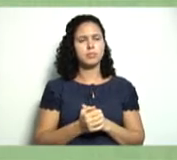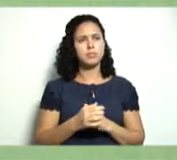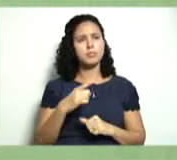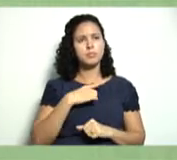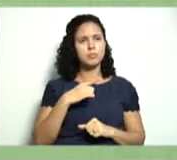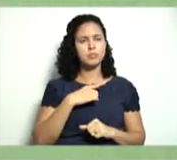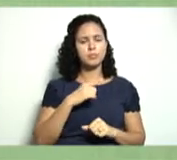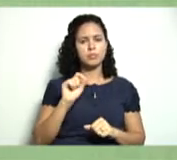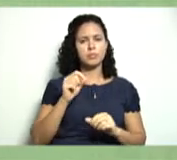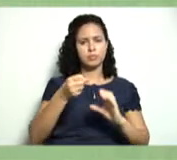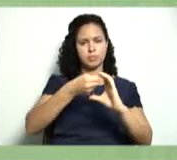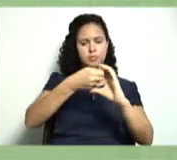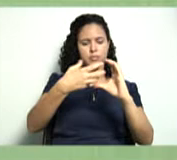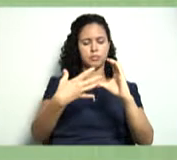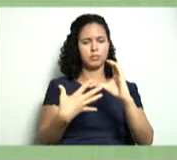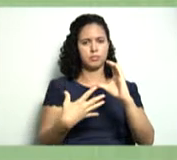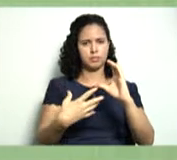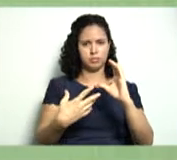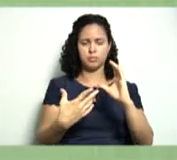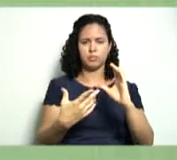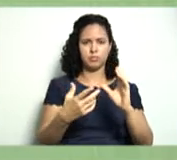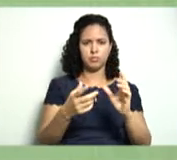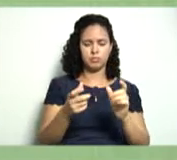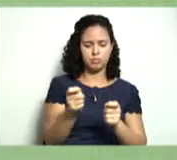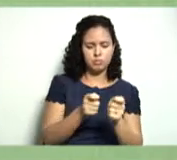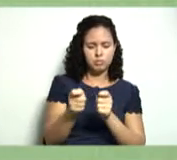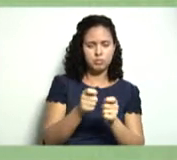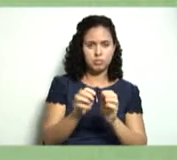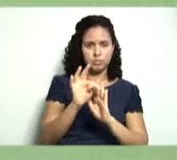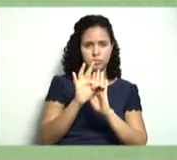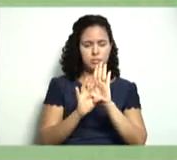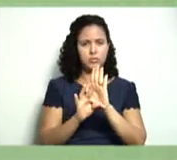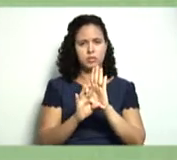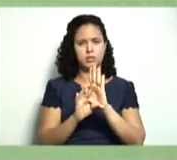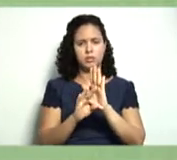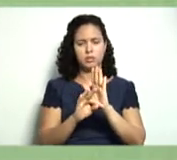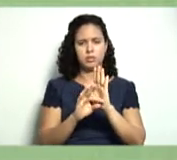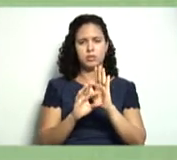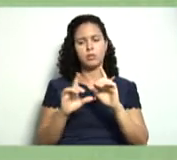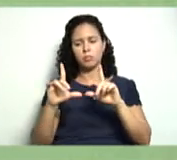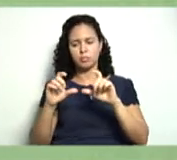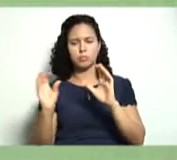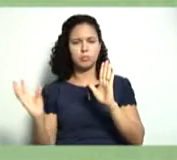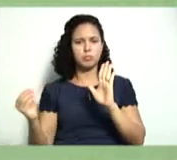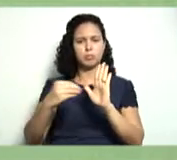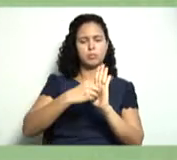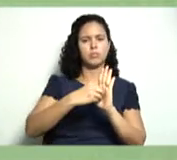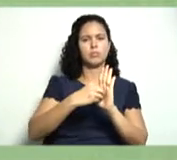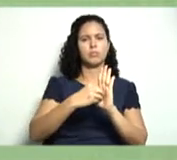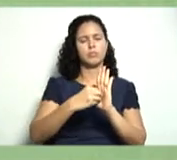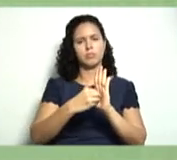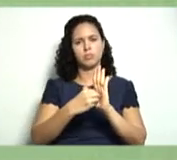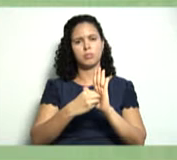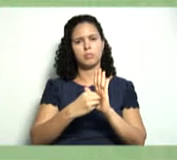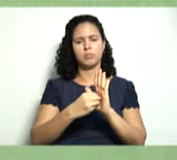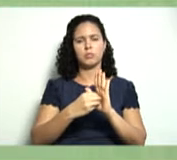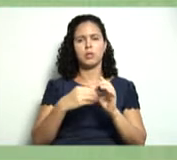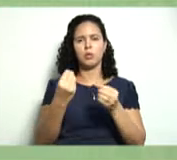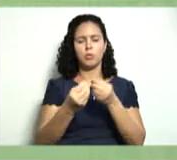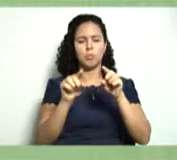um processamento de texto em cessão de imagem formas flip artes e outro layout da página